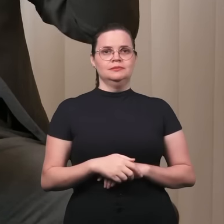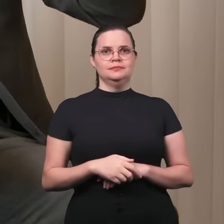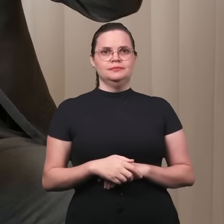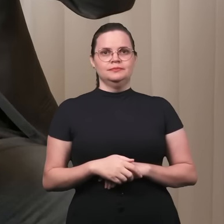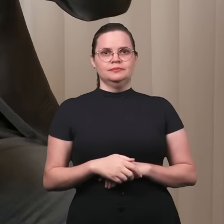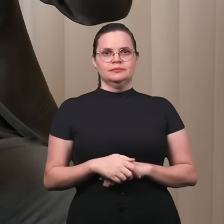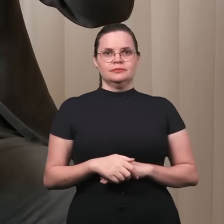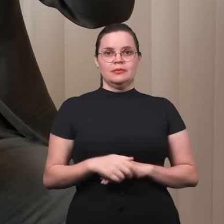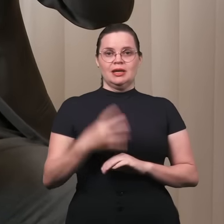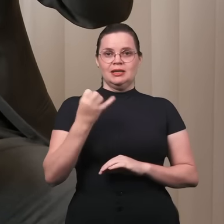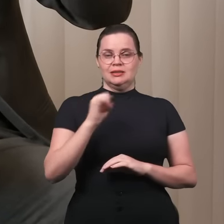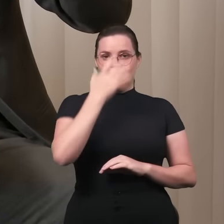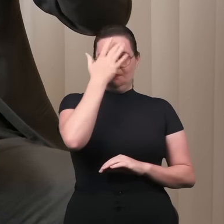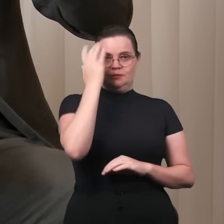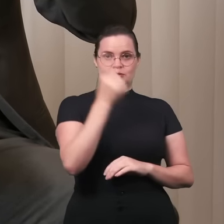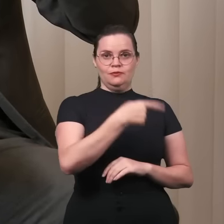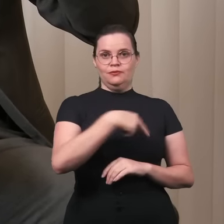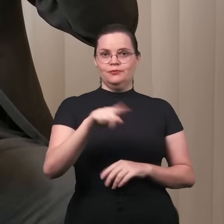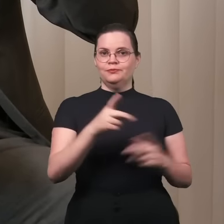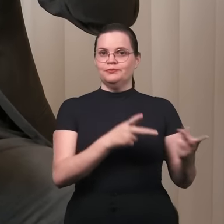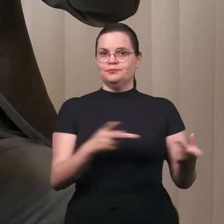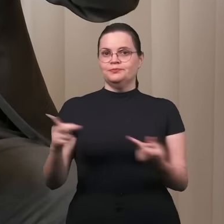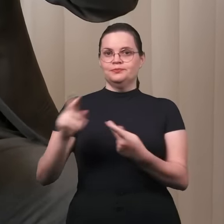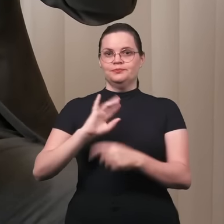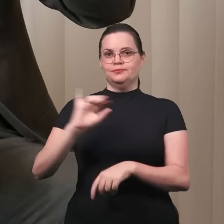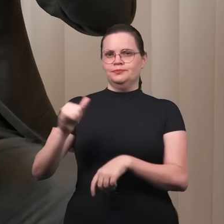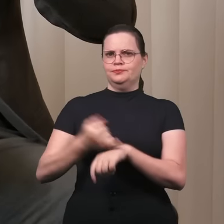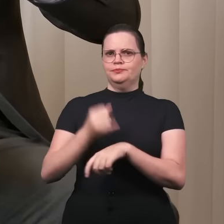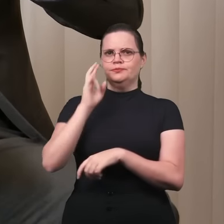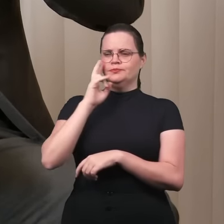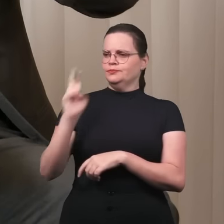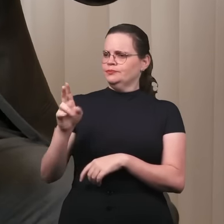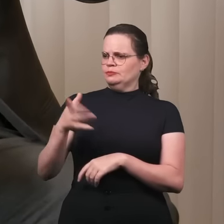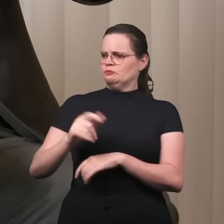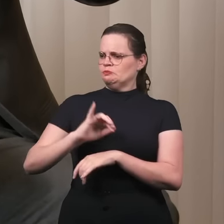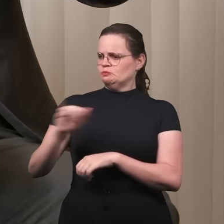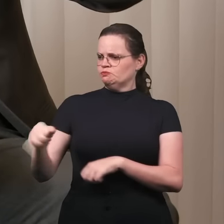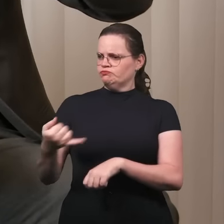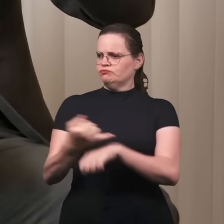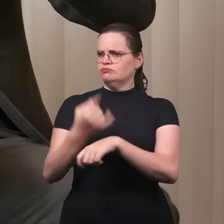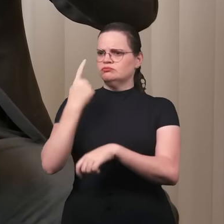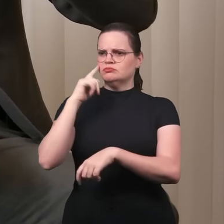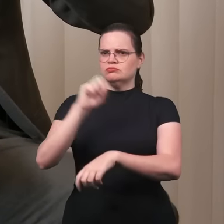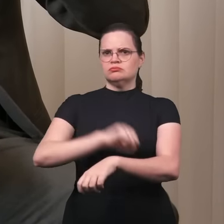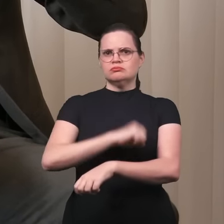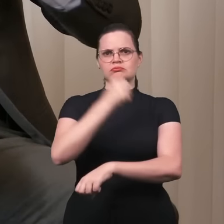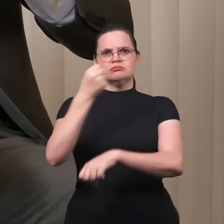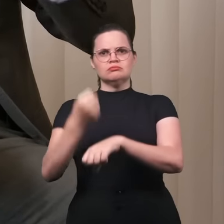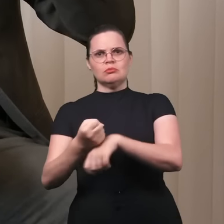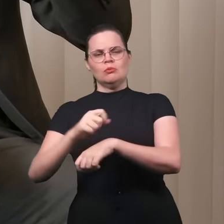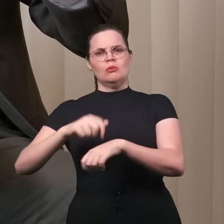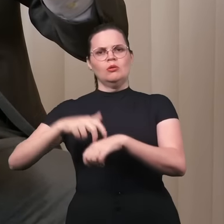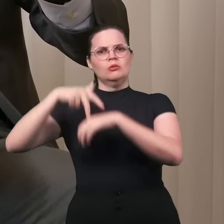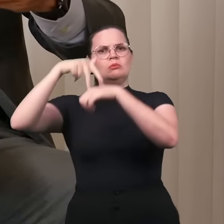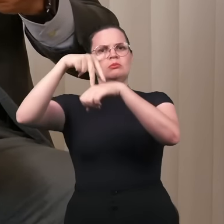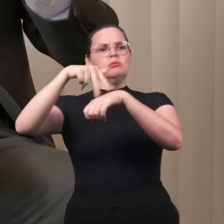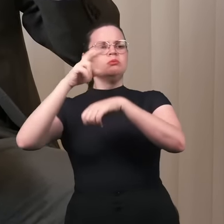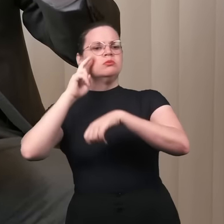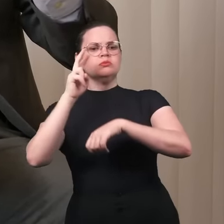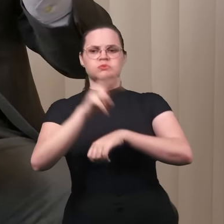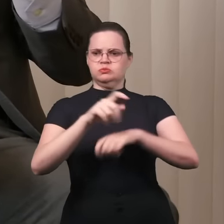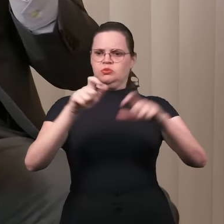que ia visitar a Jerusalém, ele vê, olha, essa cidade aqui, sobre o Monte Sião, ela é uma cidade